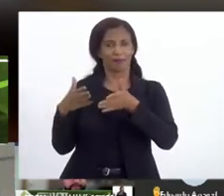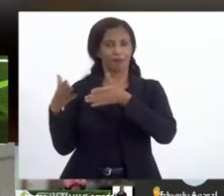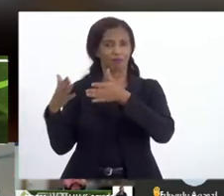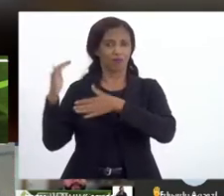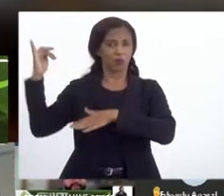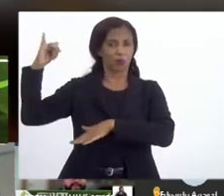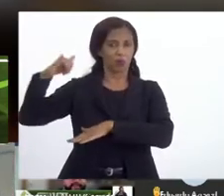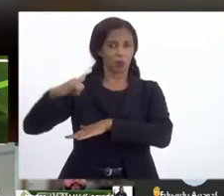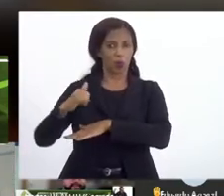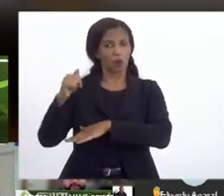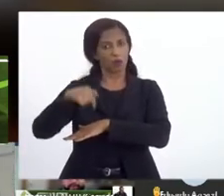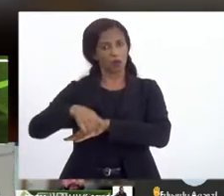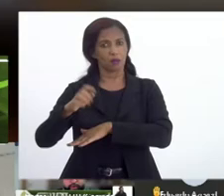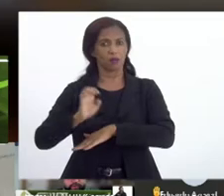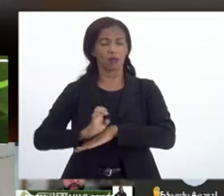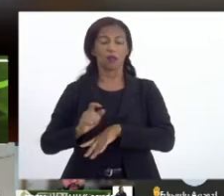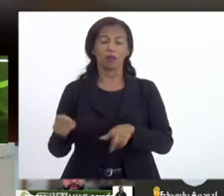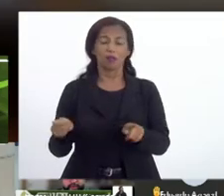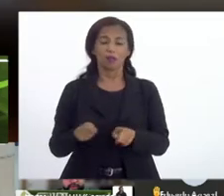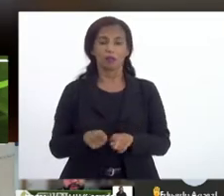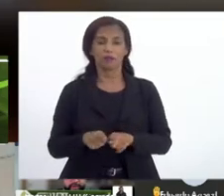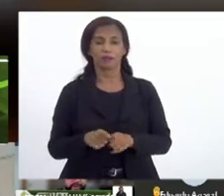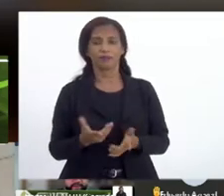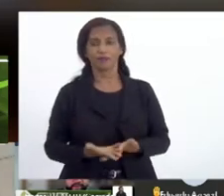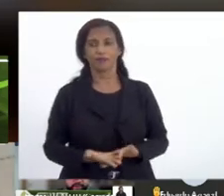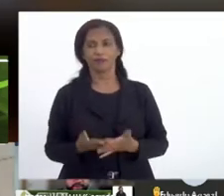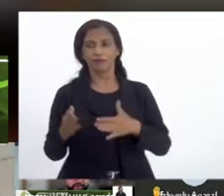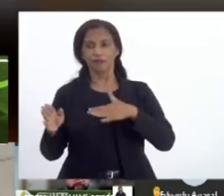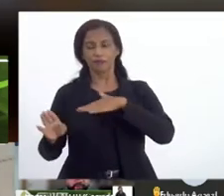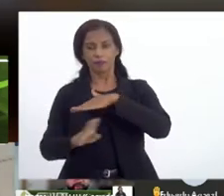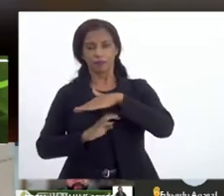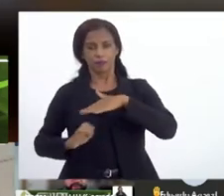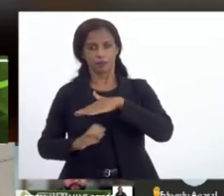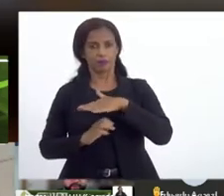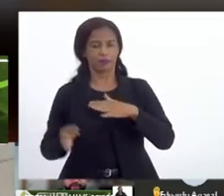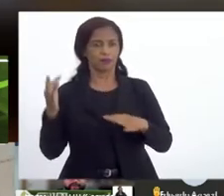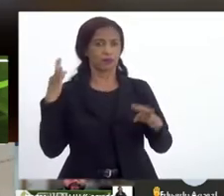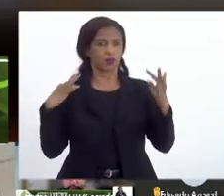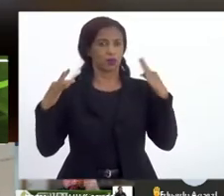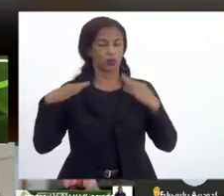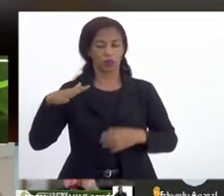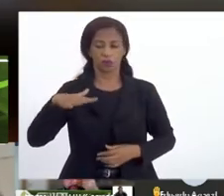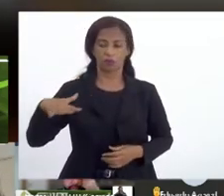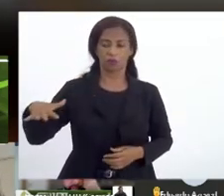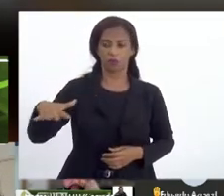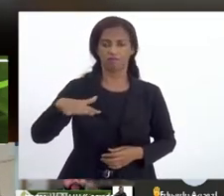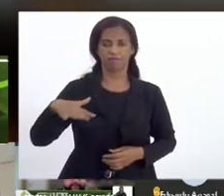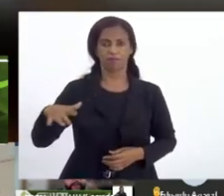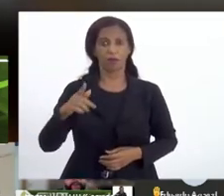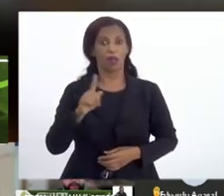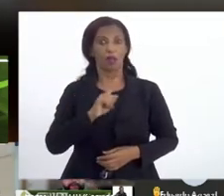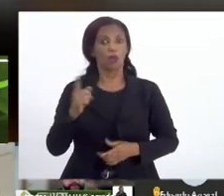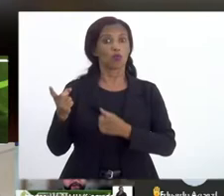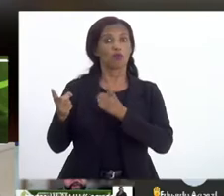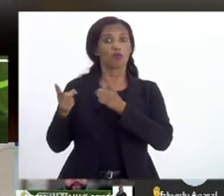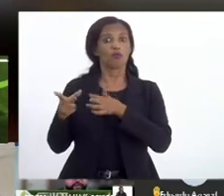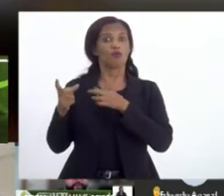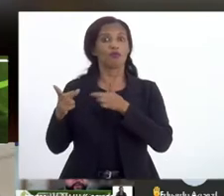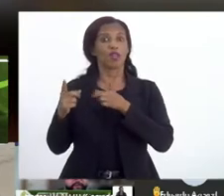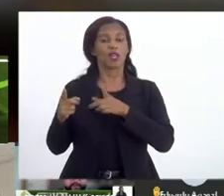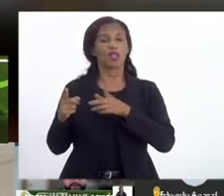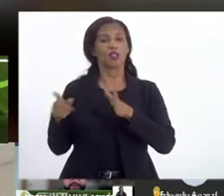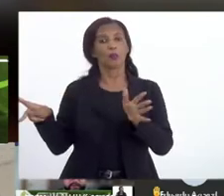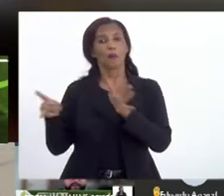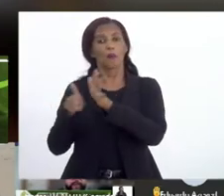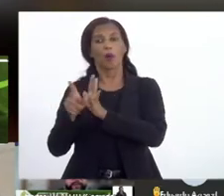estado. E, por outro lado, as agências de turismo das regiões falam que não vendem os pacotes para a região porque